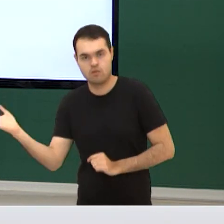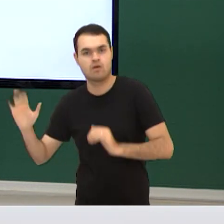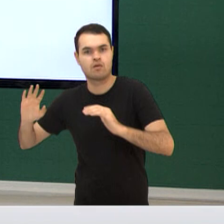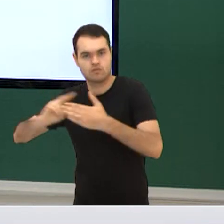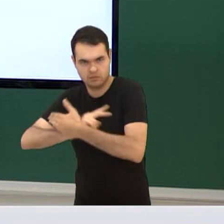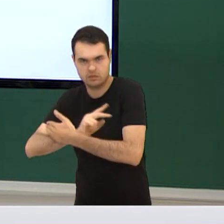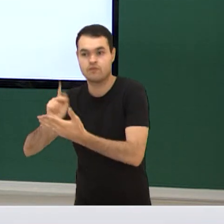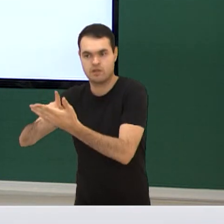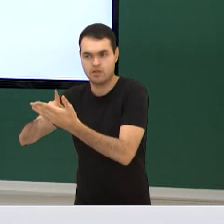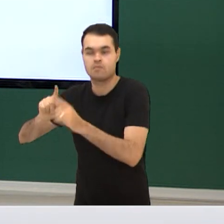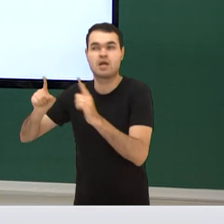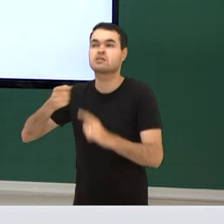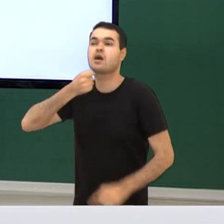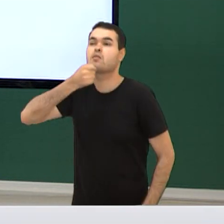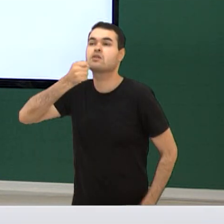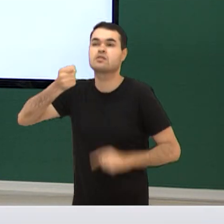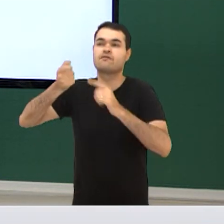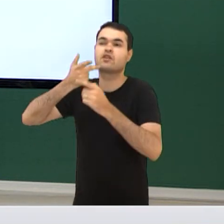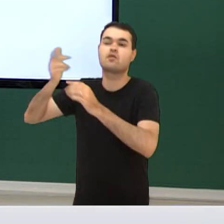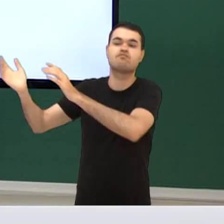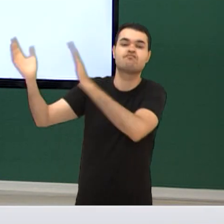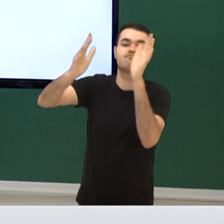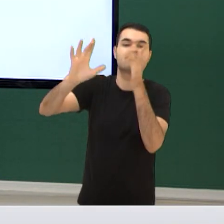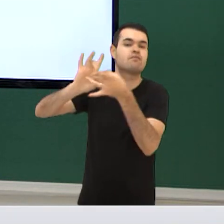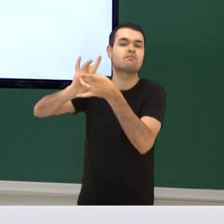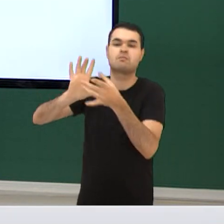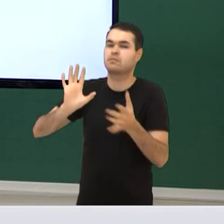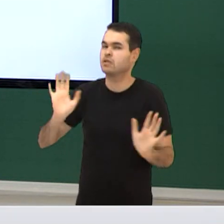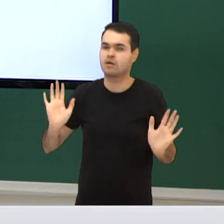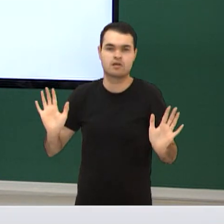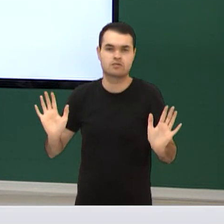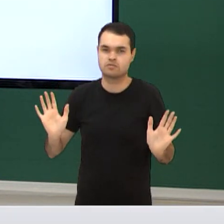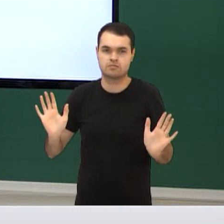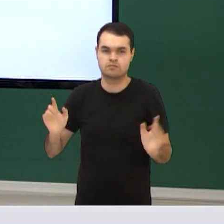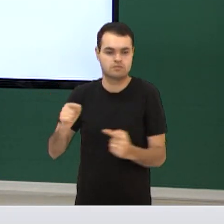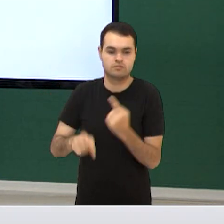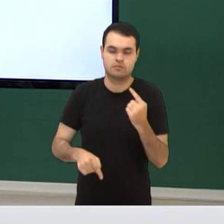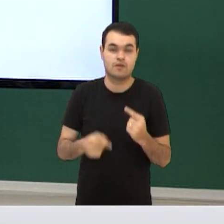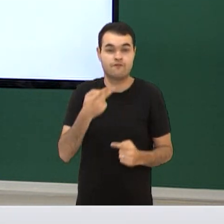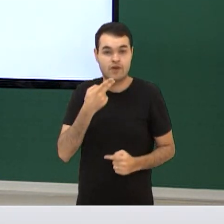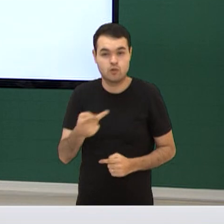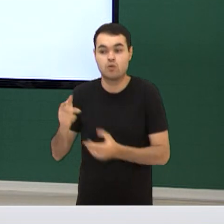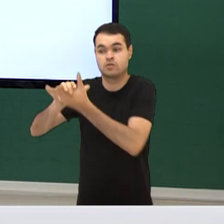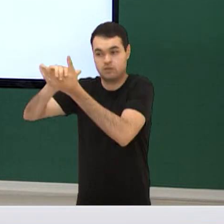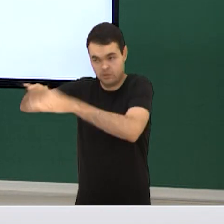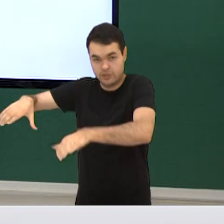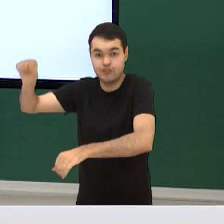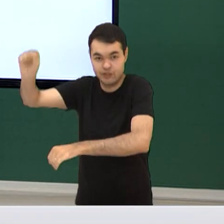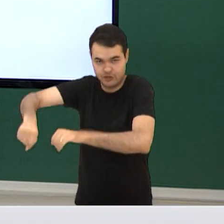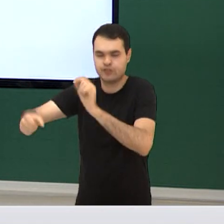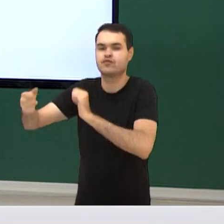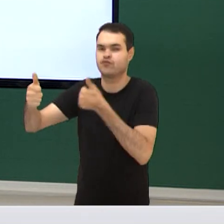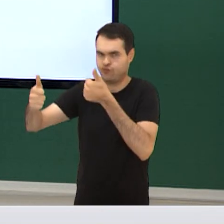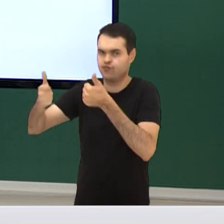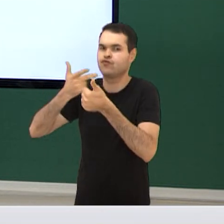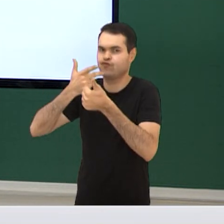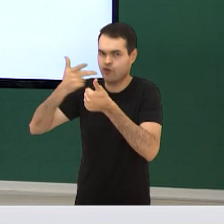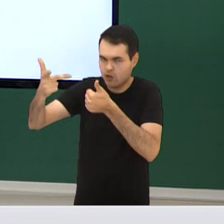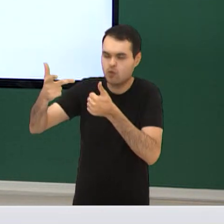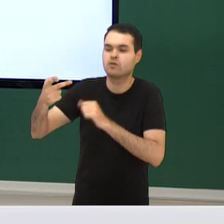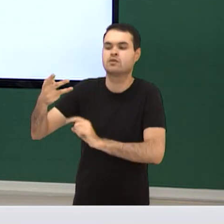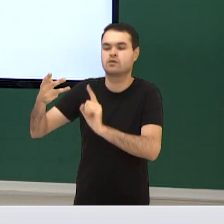D, diminuição na renda familiar. A reportagem falou sobre 3 desses temas, apenas um que não. Qual você